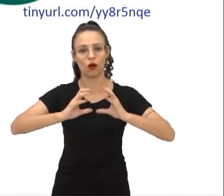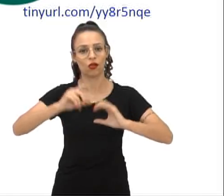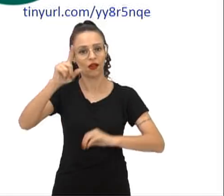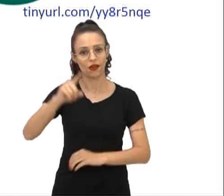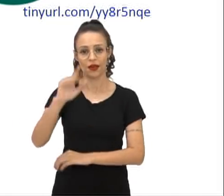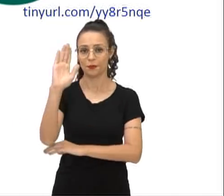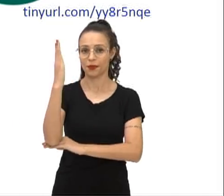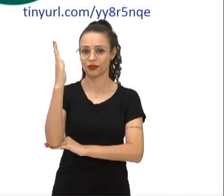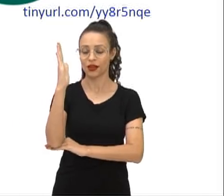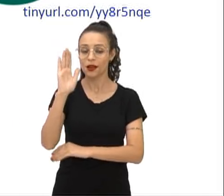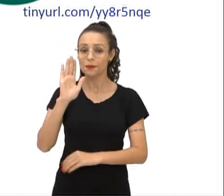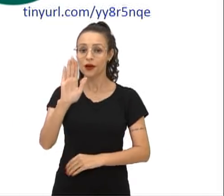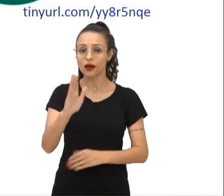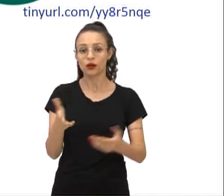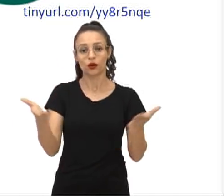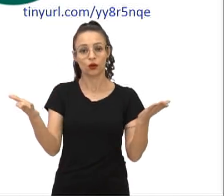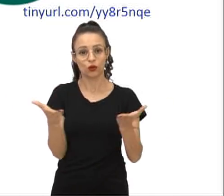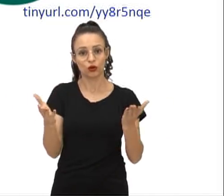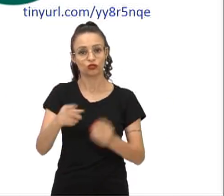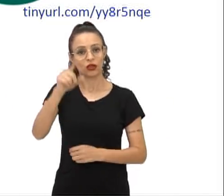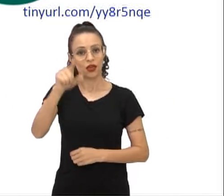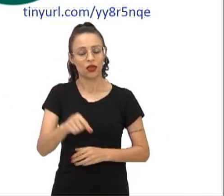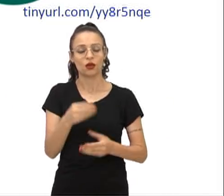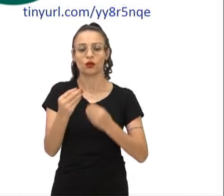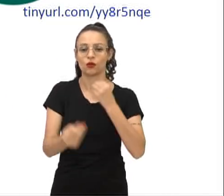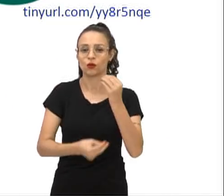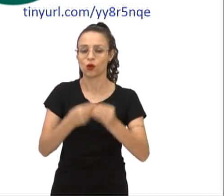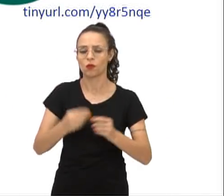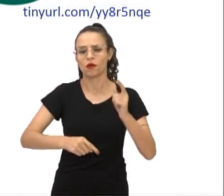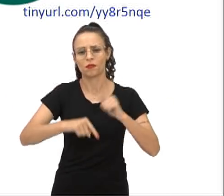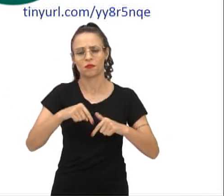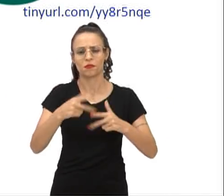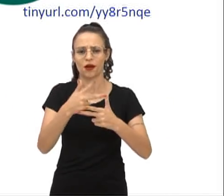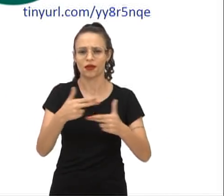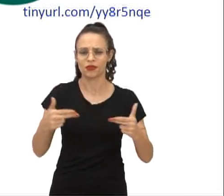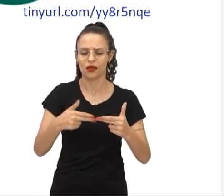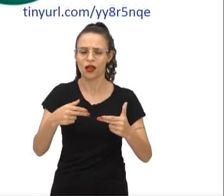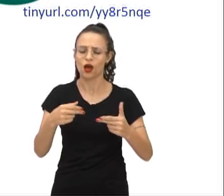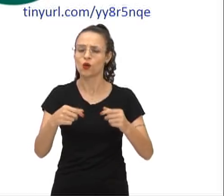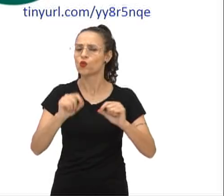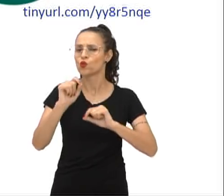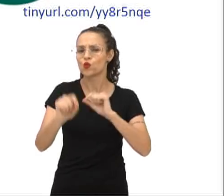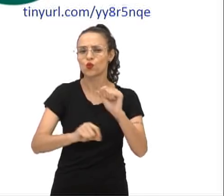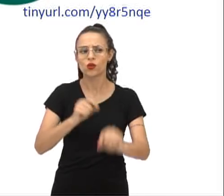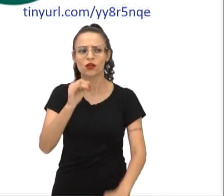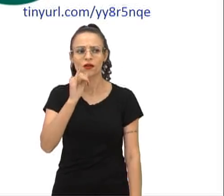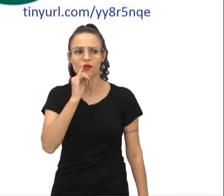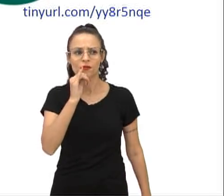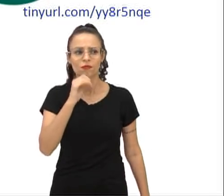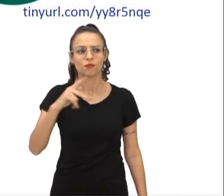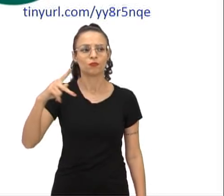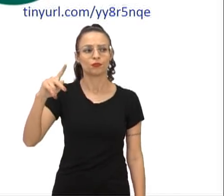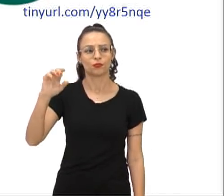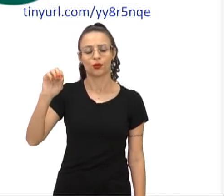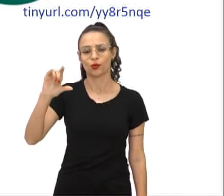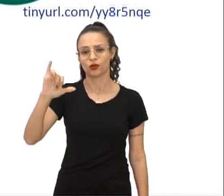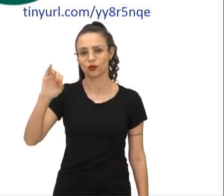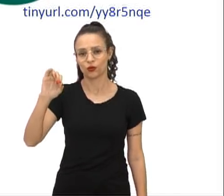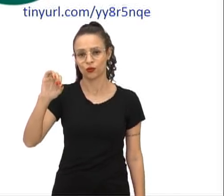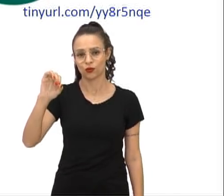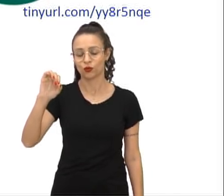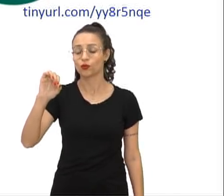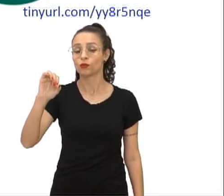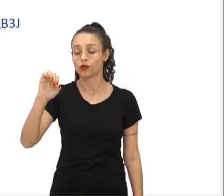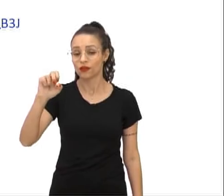de madeira, mas atualmente são fabricadas com materiais sintéticos, como poliuretano ou